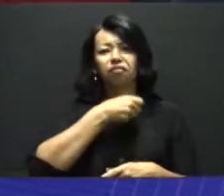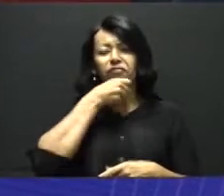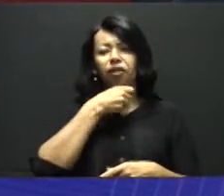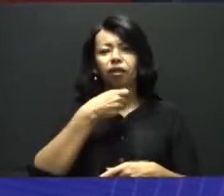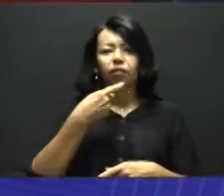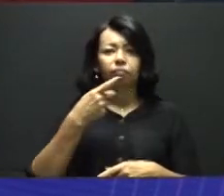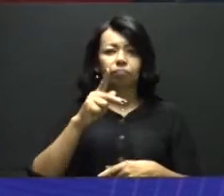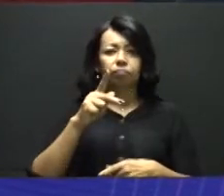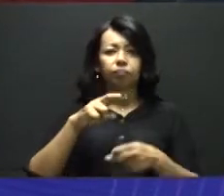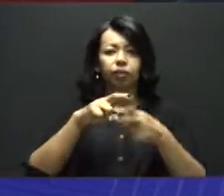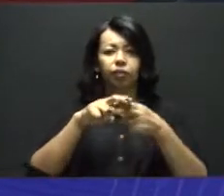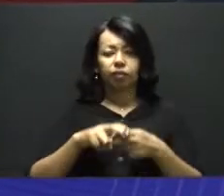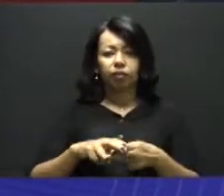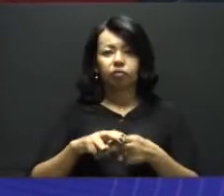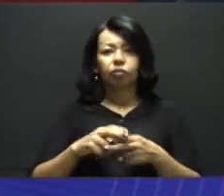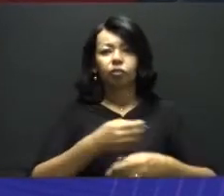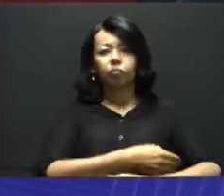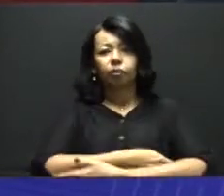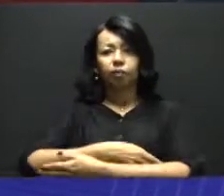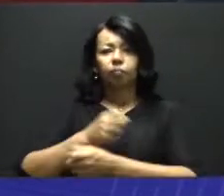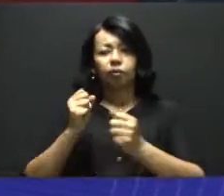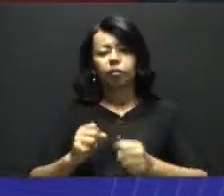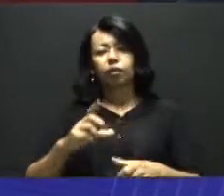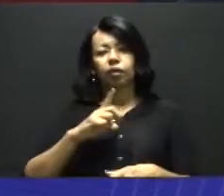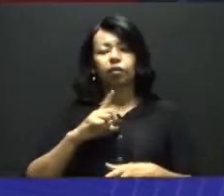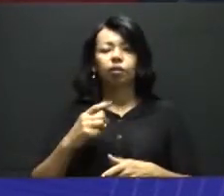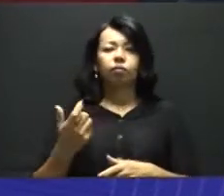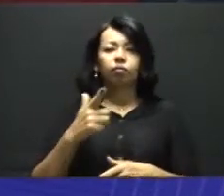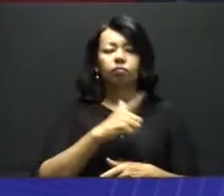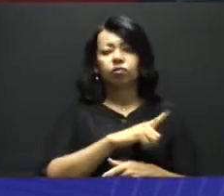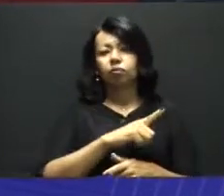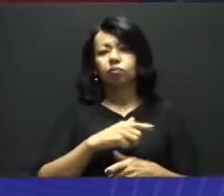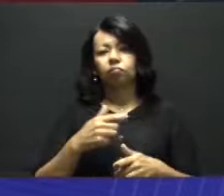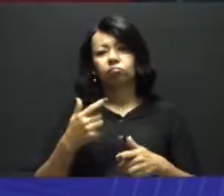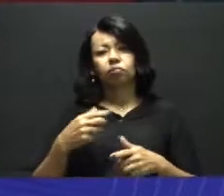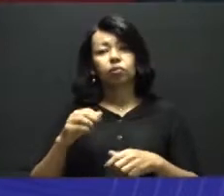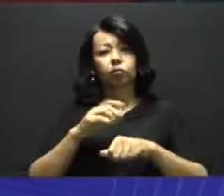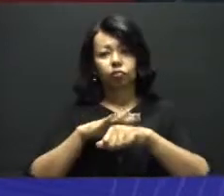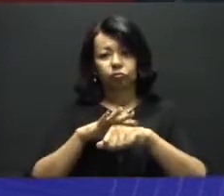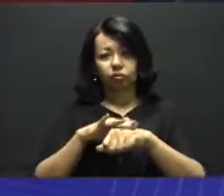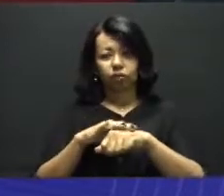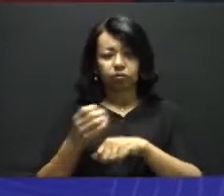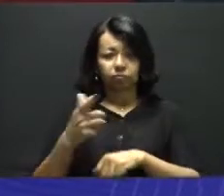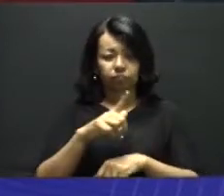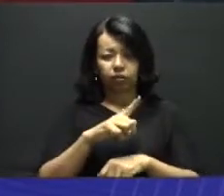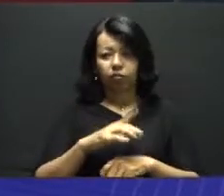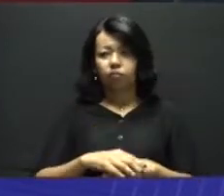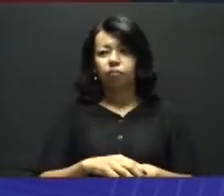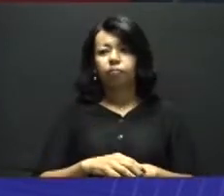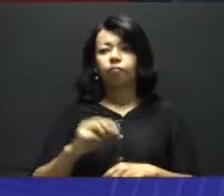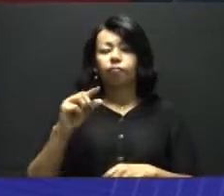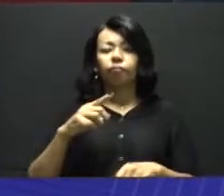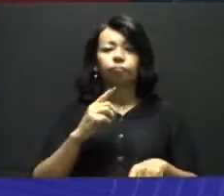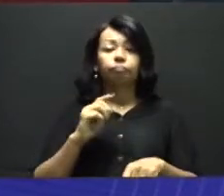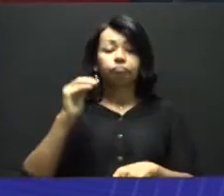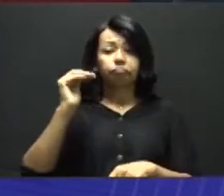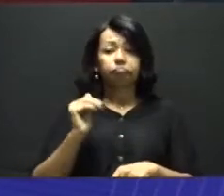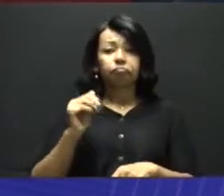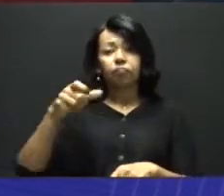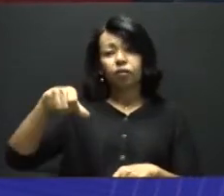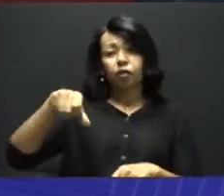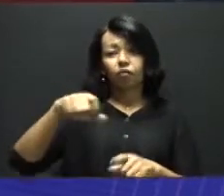conta disso o bb poderia desenvolver várias síndromes um pouco menos de nove meses